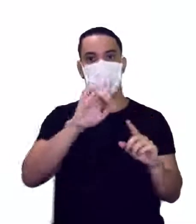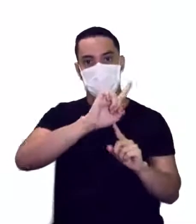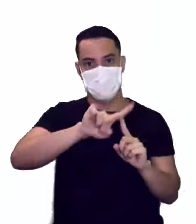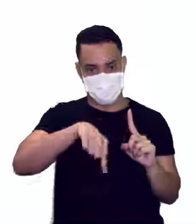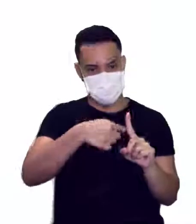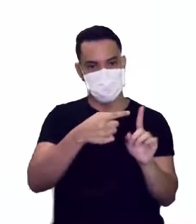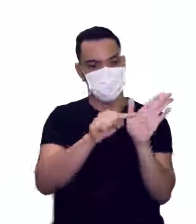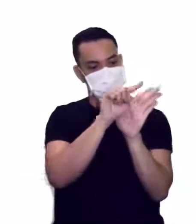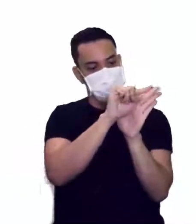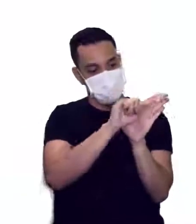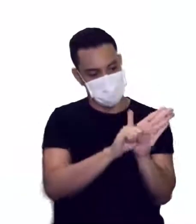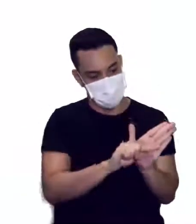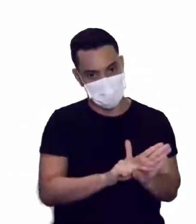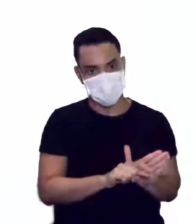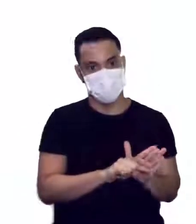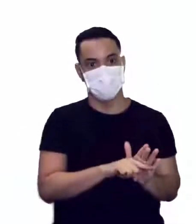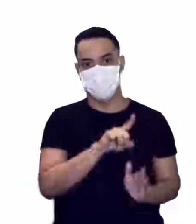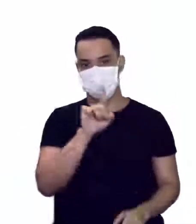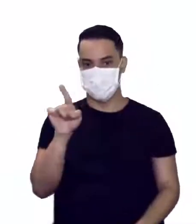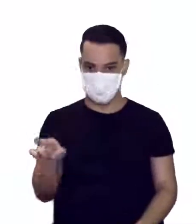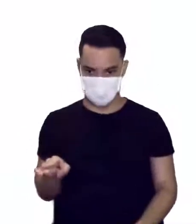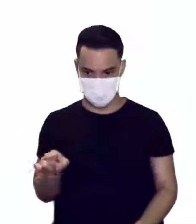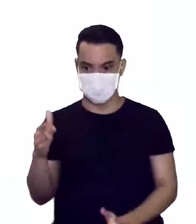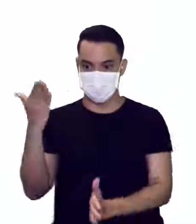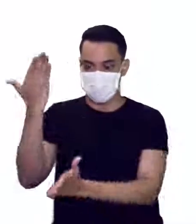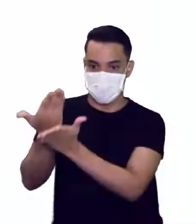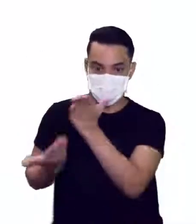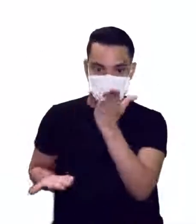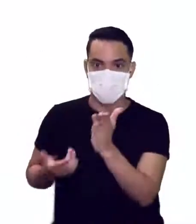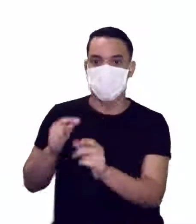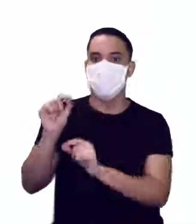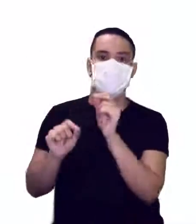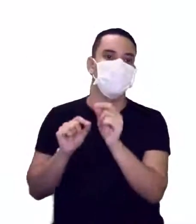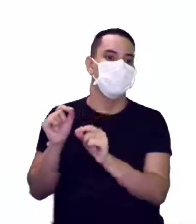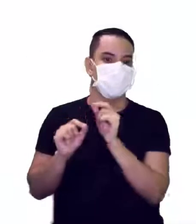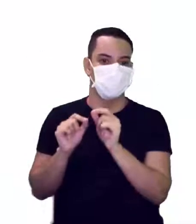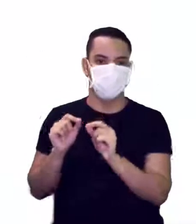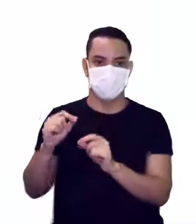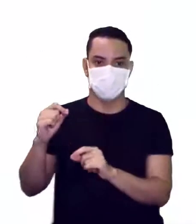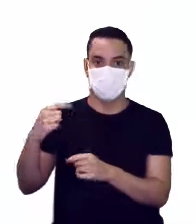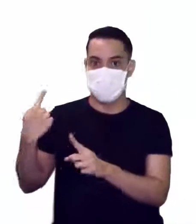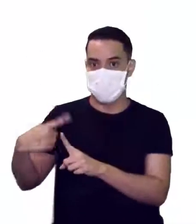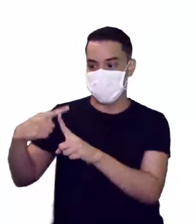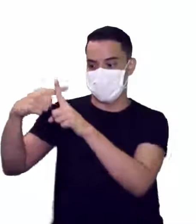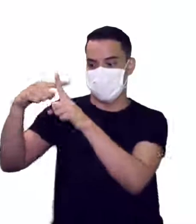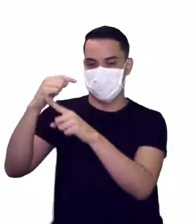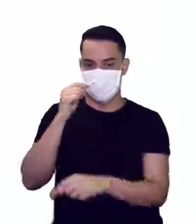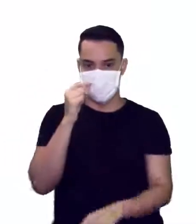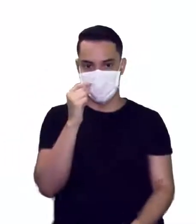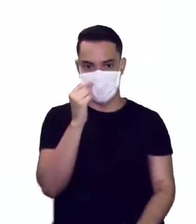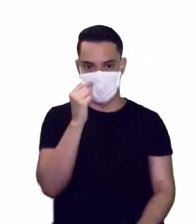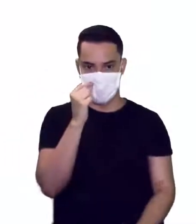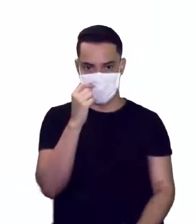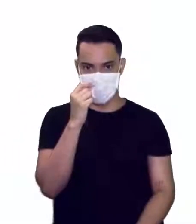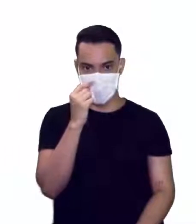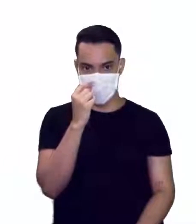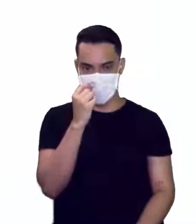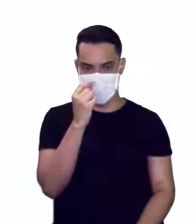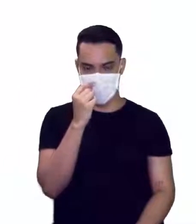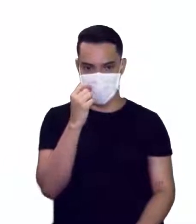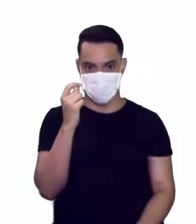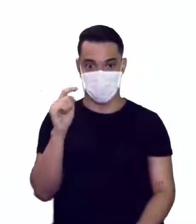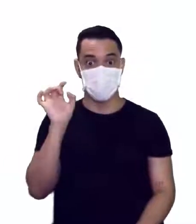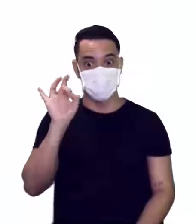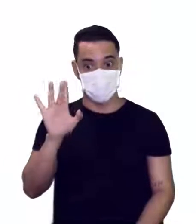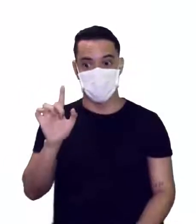negativamente. Por sua vez, o corpo que perdeu elétrons ficará carregado positivamente. Pessoal, só uma coisinha aqui